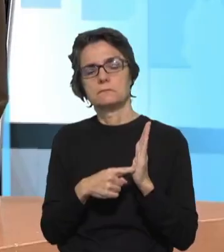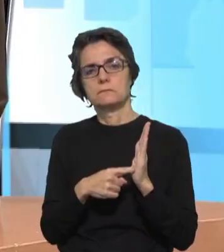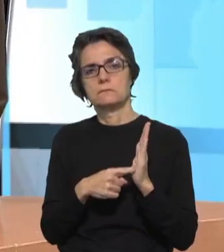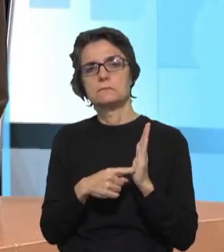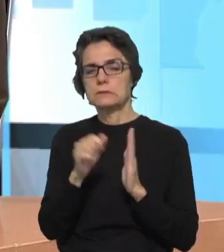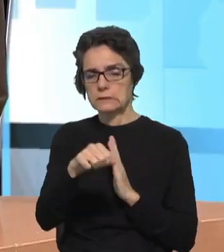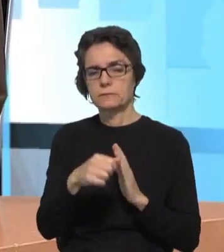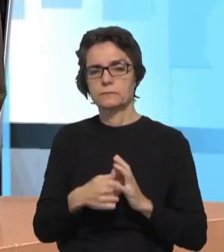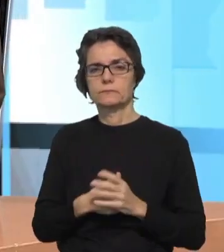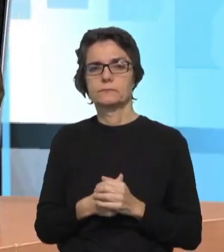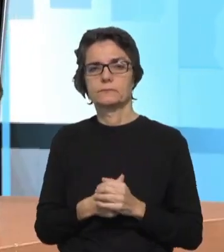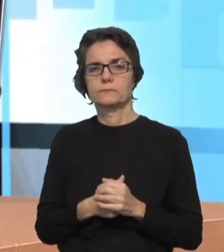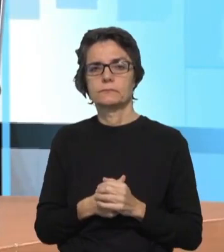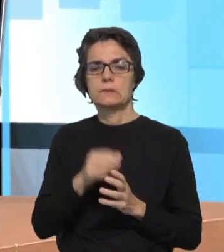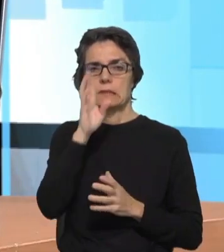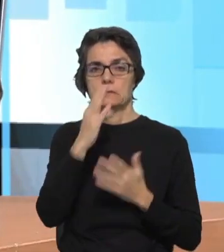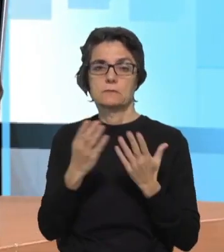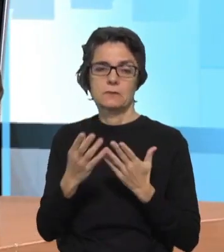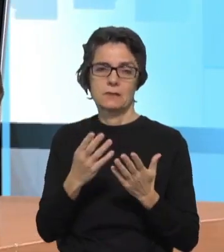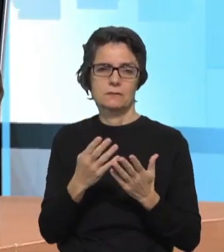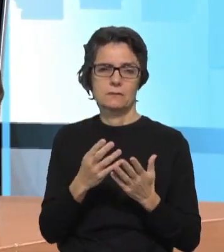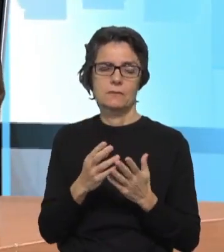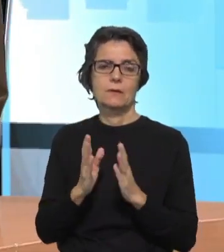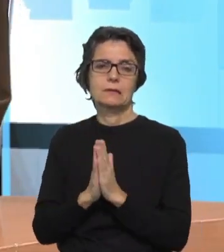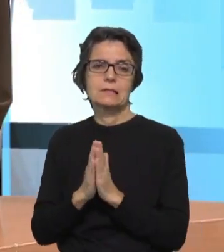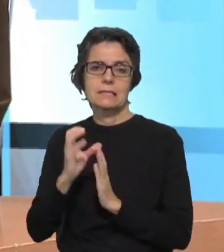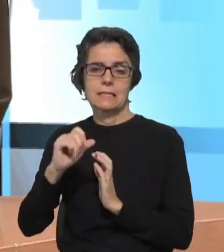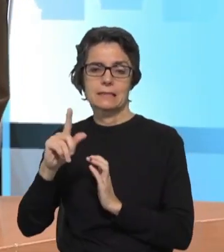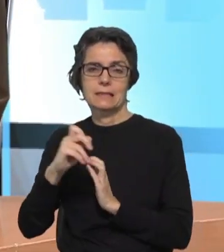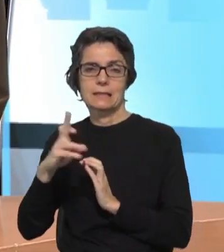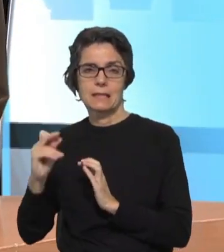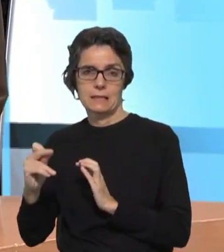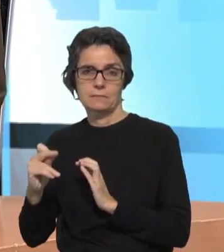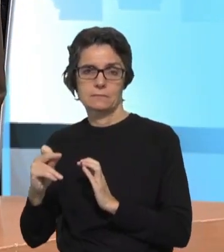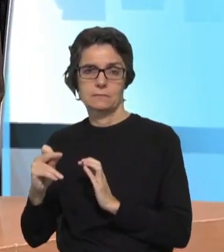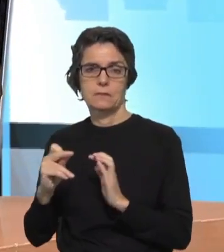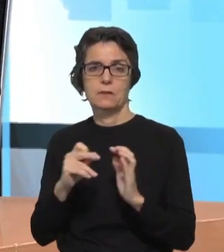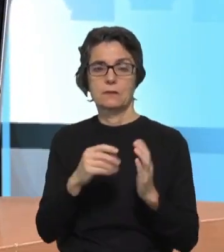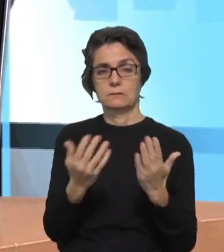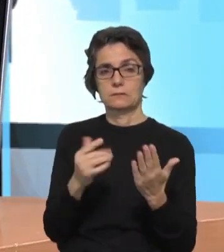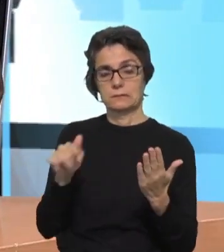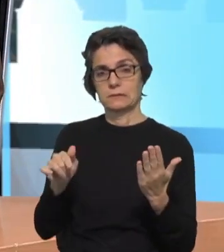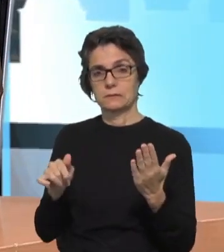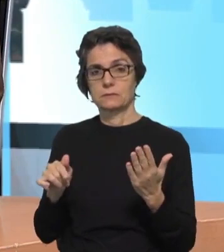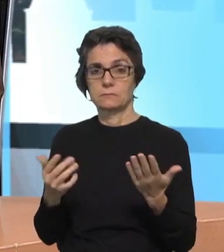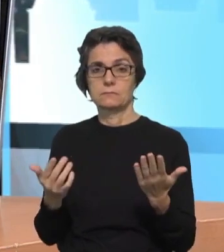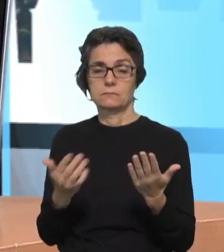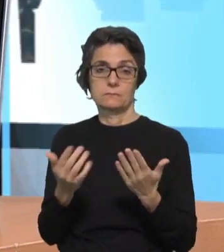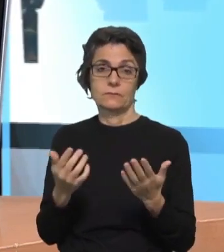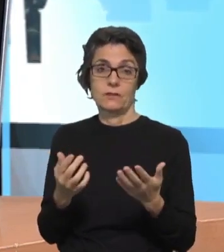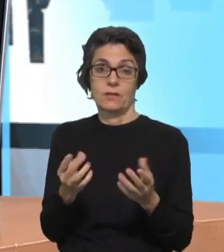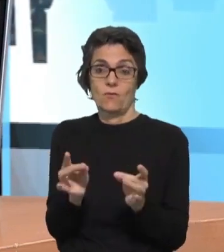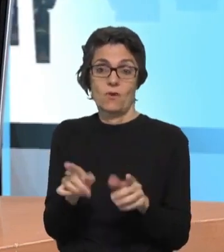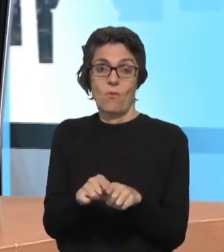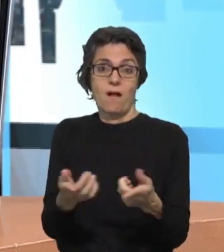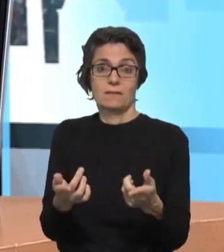se alguma vez fizerem a comparação entre a regra de Santa Clara, por exemplo, com esta, a de Clara é quase uma colagem. É quase uma colagem, adaptada